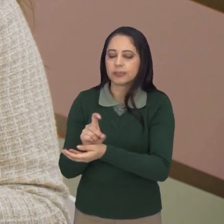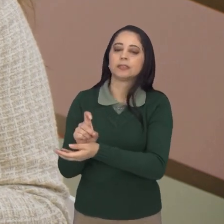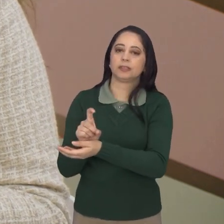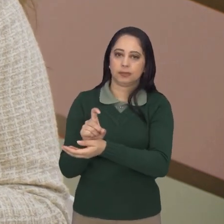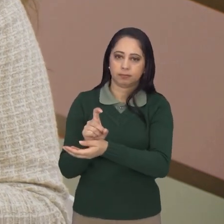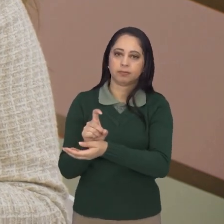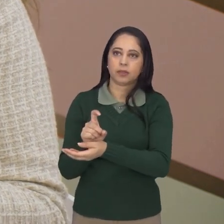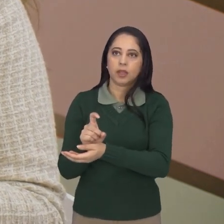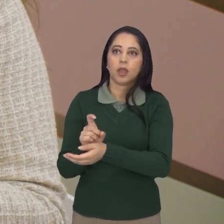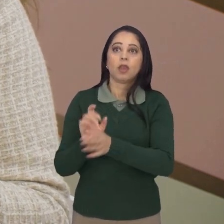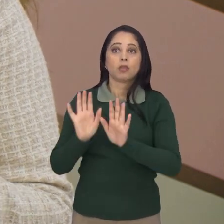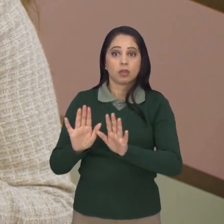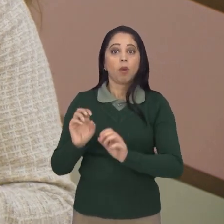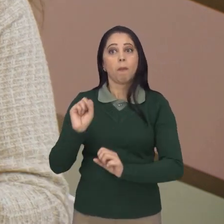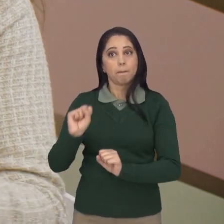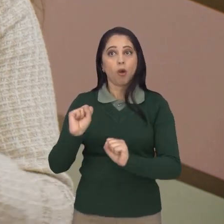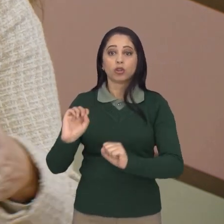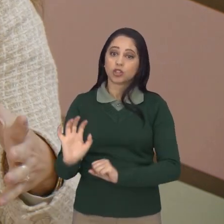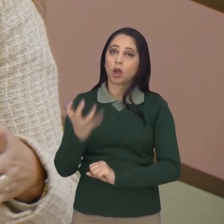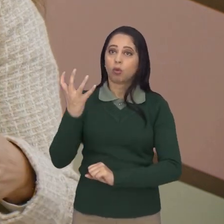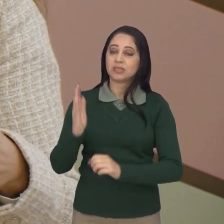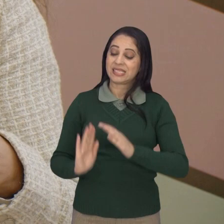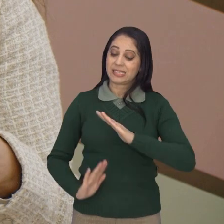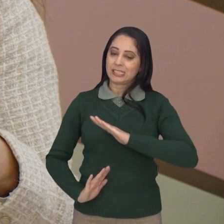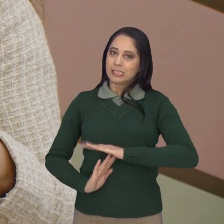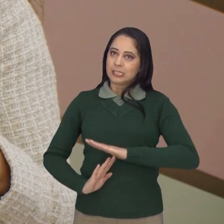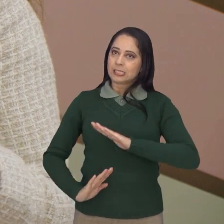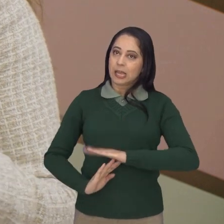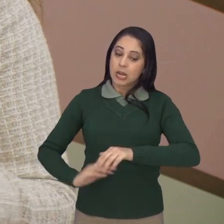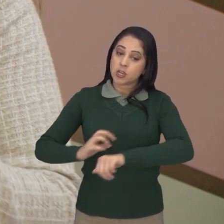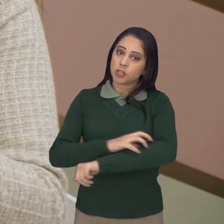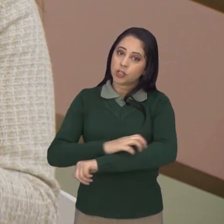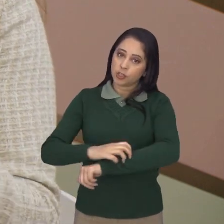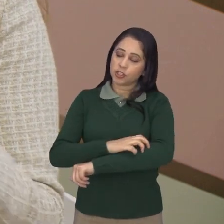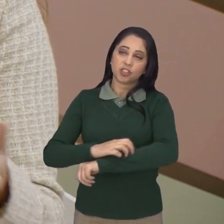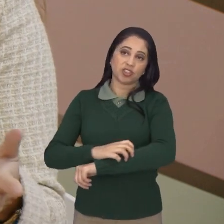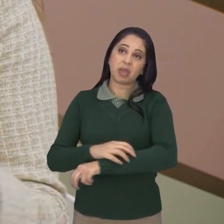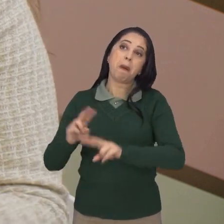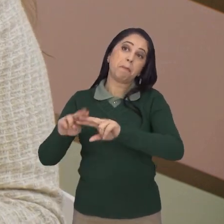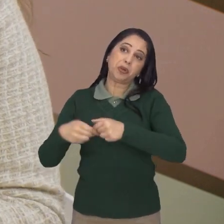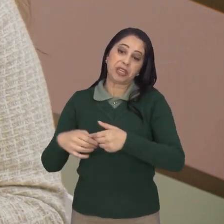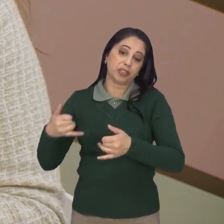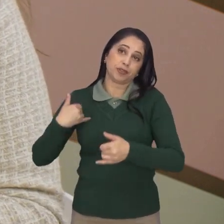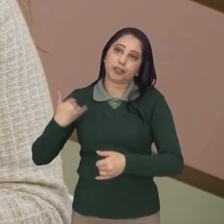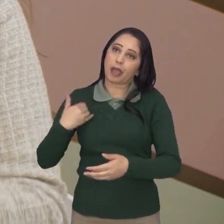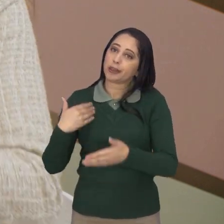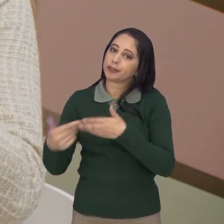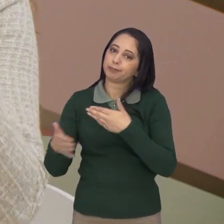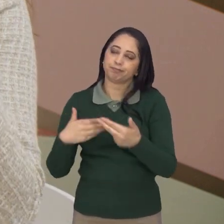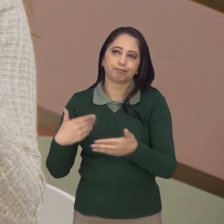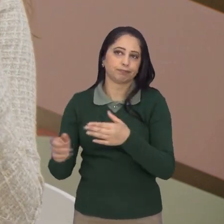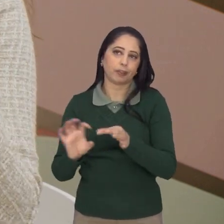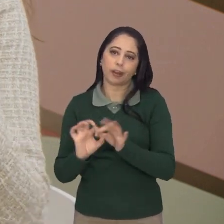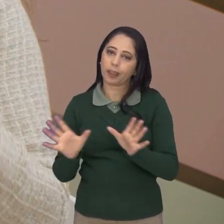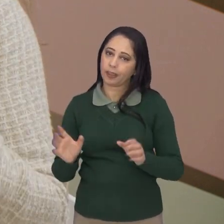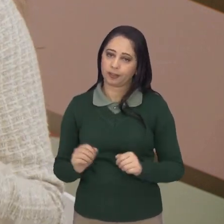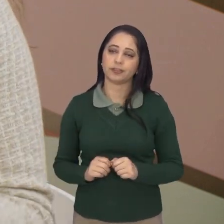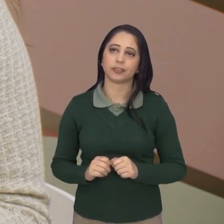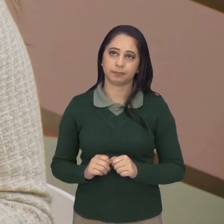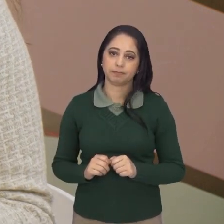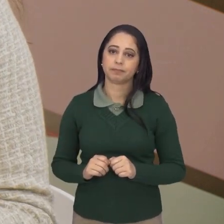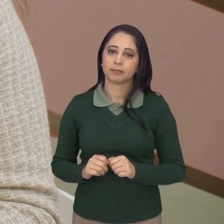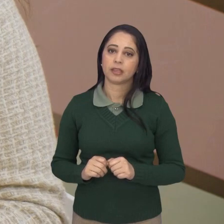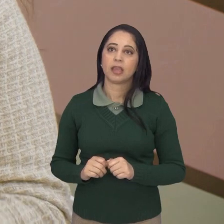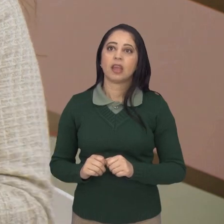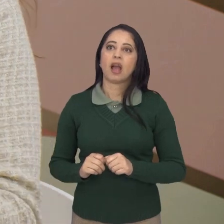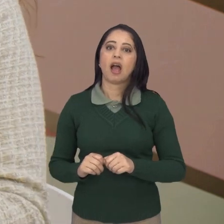as alergias e as intolerâncias, elas surgem nesse contexto todo. Então ela pode aparecer em qualquer época, não mais, né, a gente já não nasce